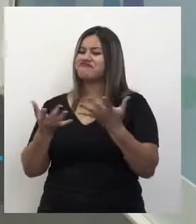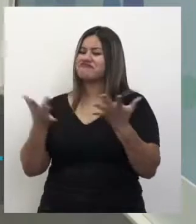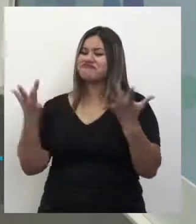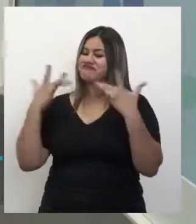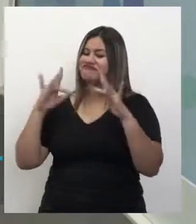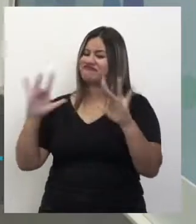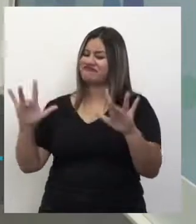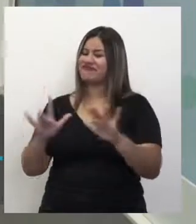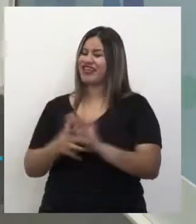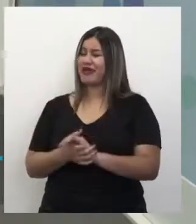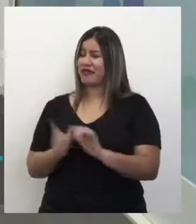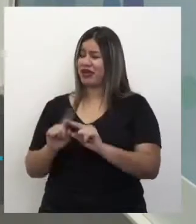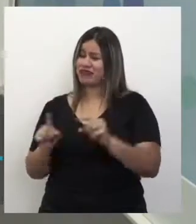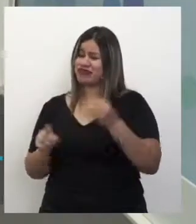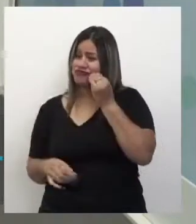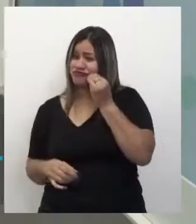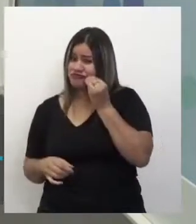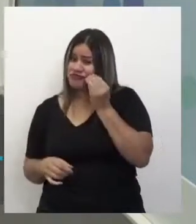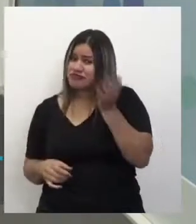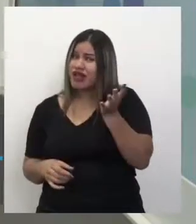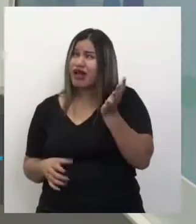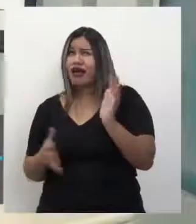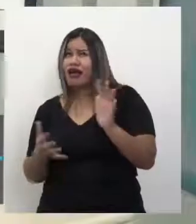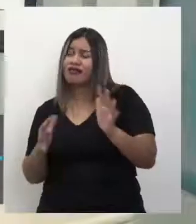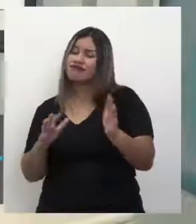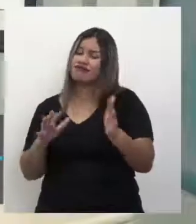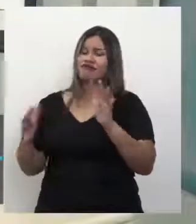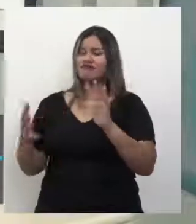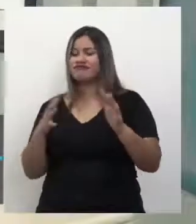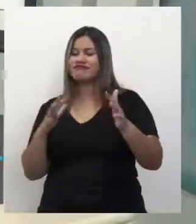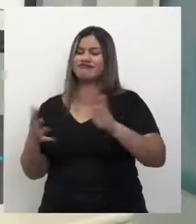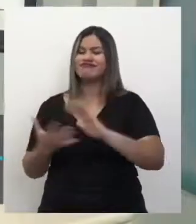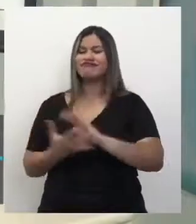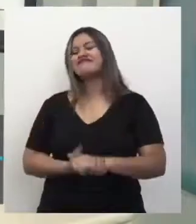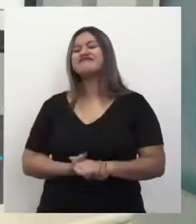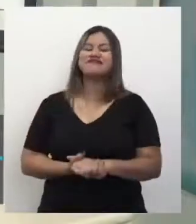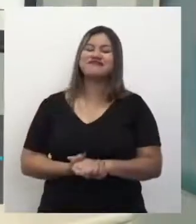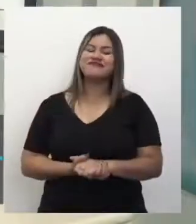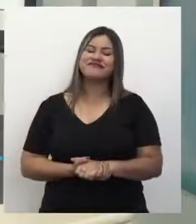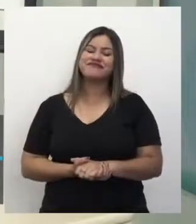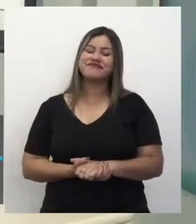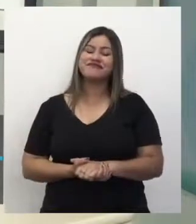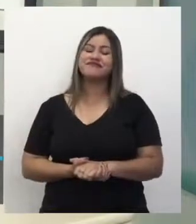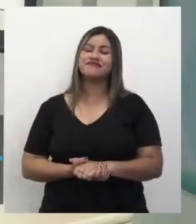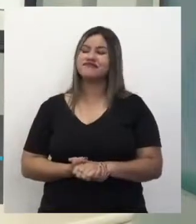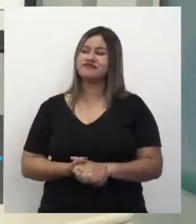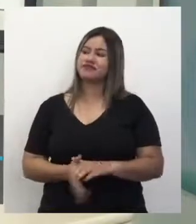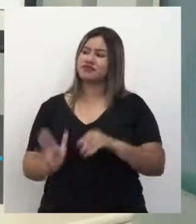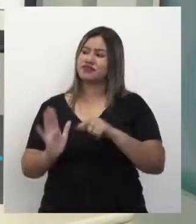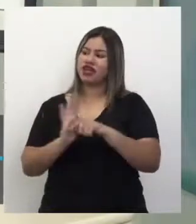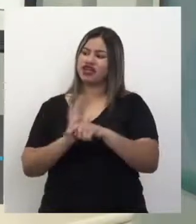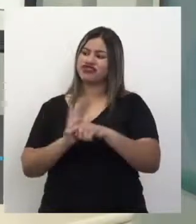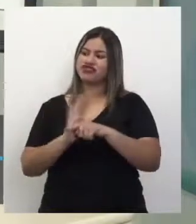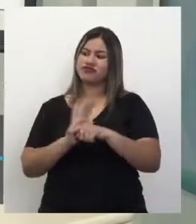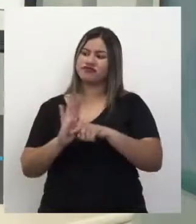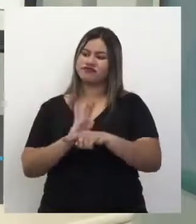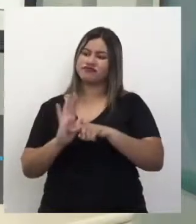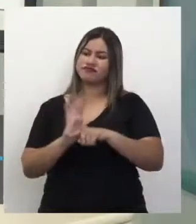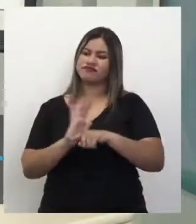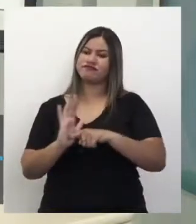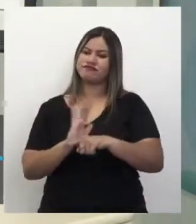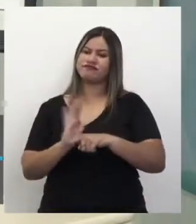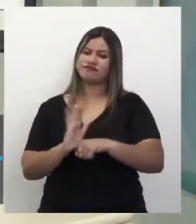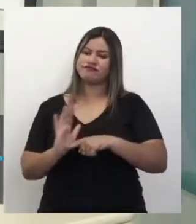Dortmund. Você viu? Dortmund. Dortmund ficou mais bonito. Gente, procurem no YouTube não